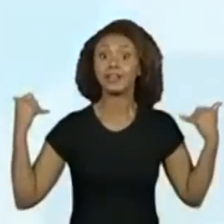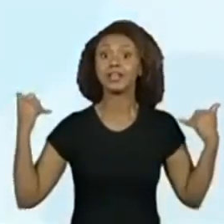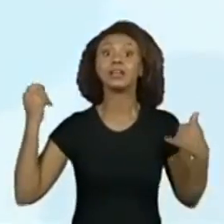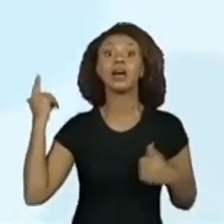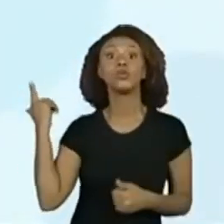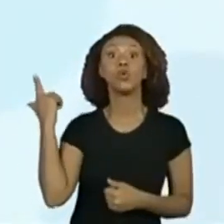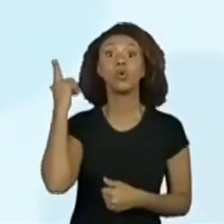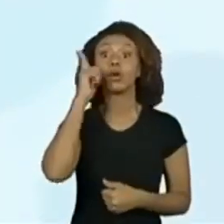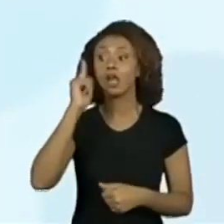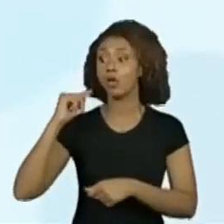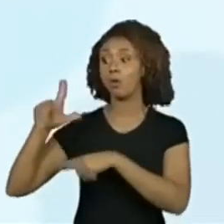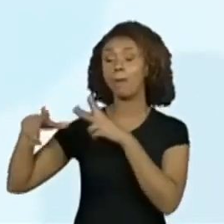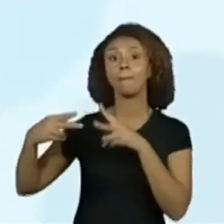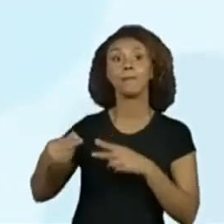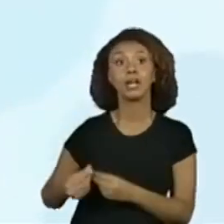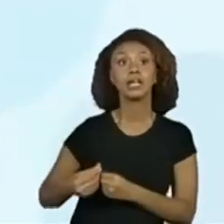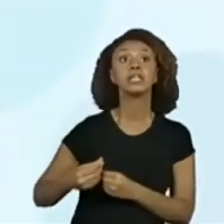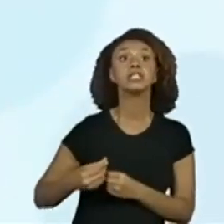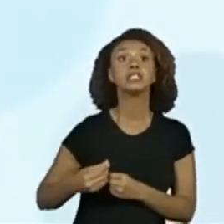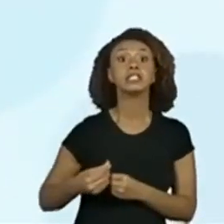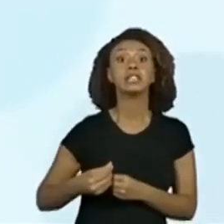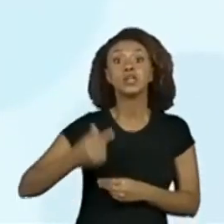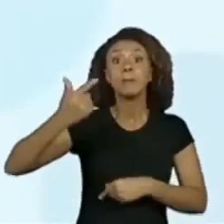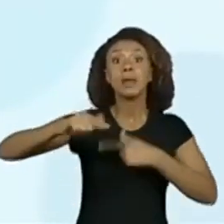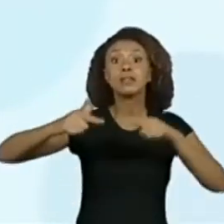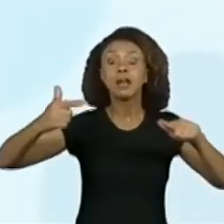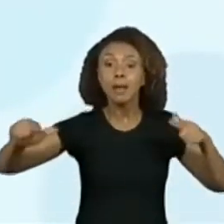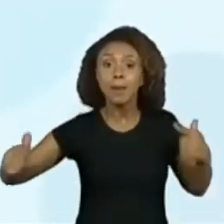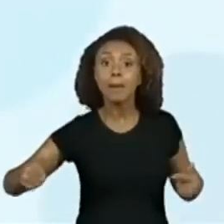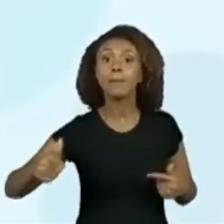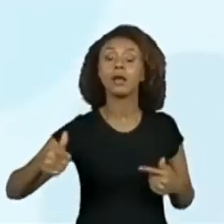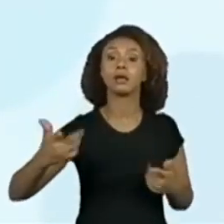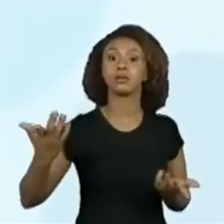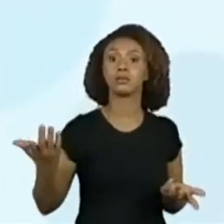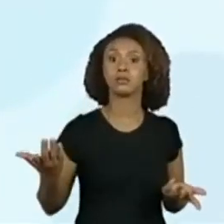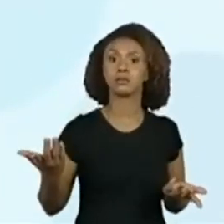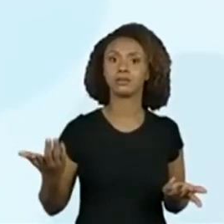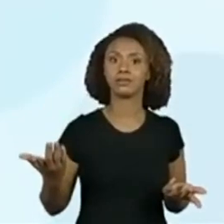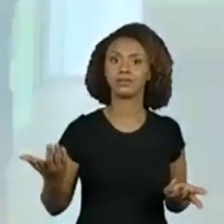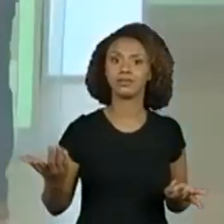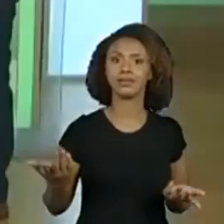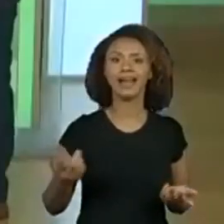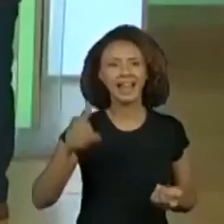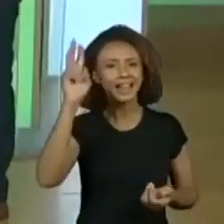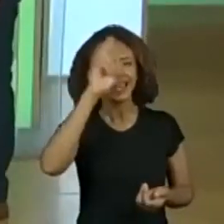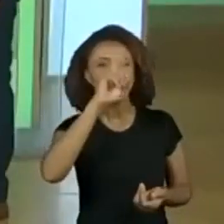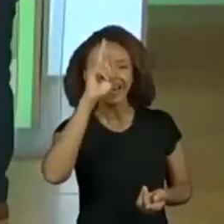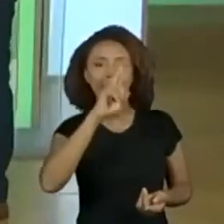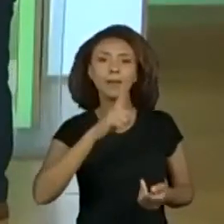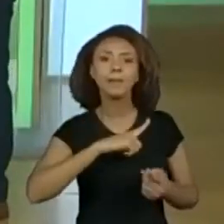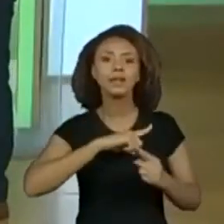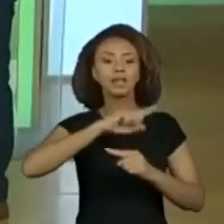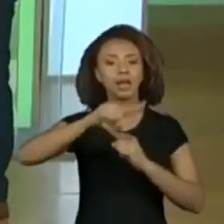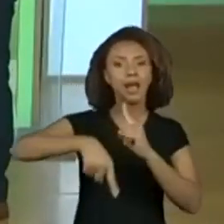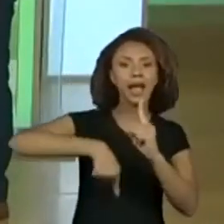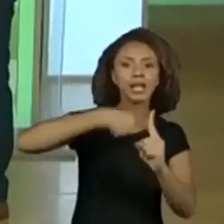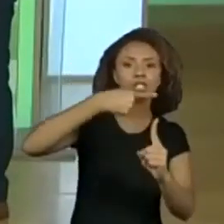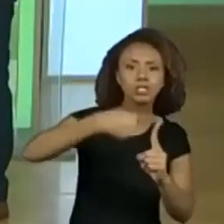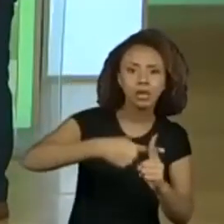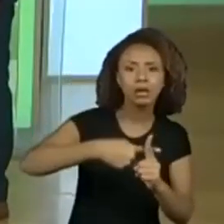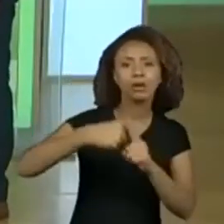gira em torno de resolver ali situações problema de adição problemas que envolvam ali adição